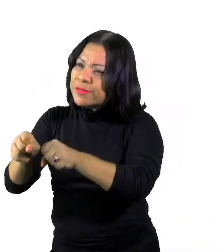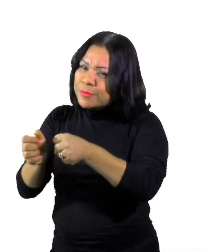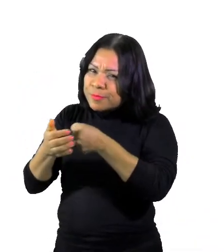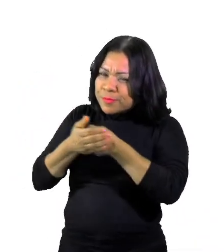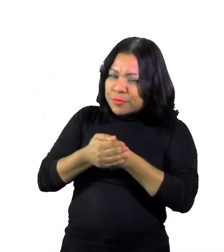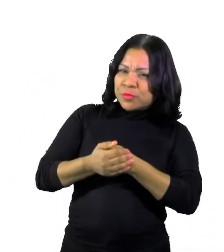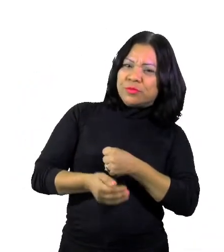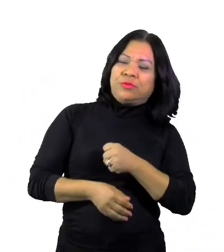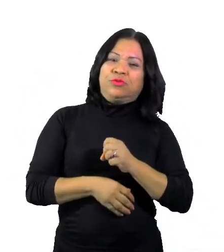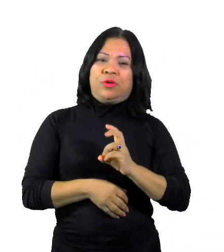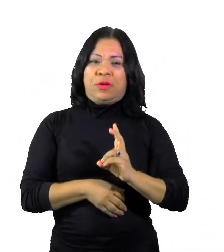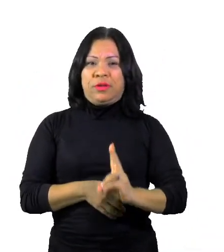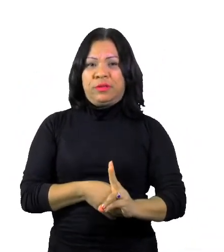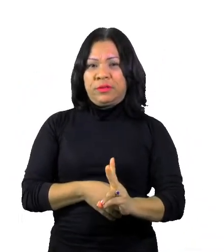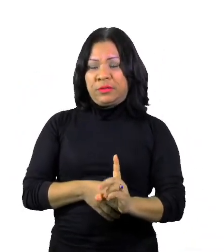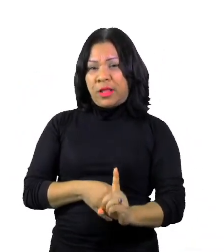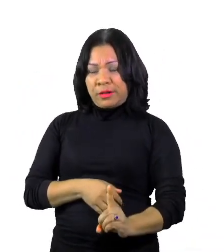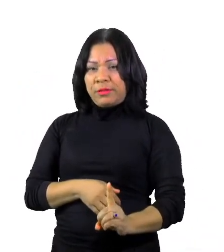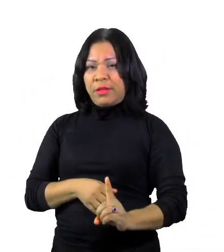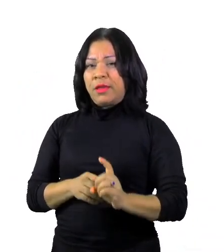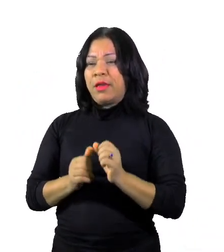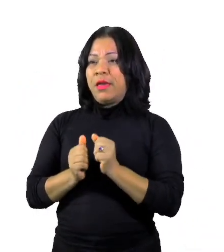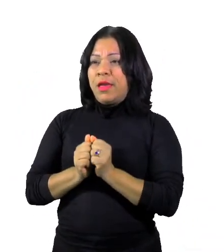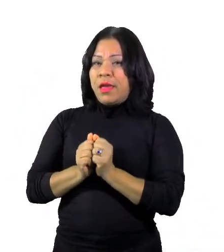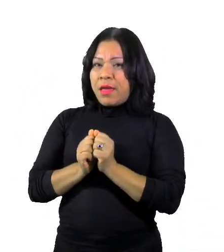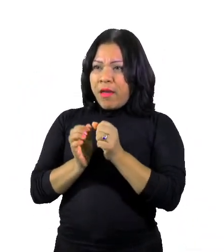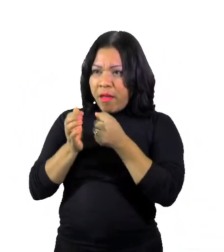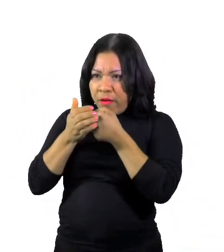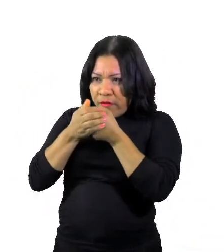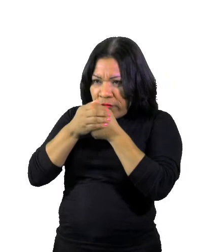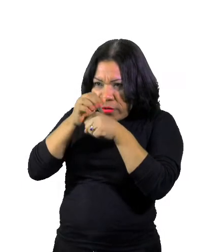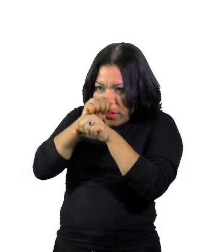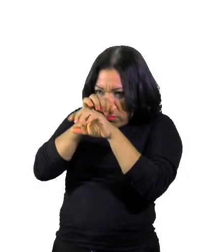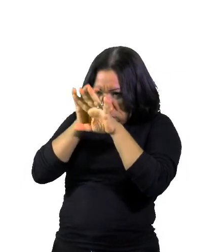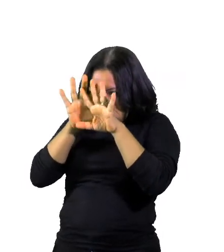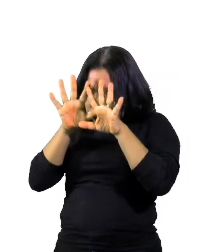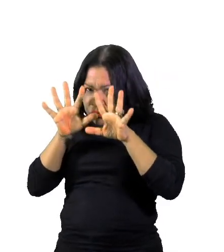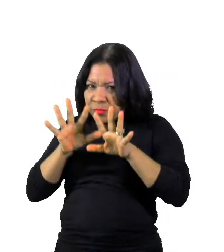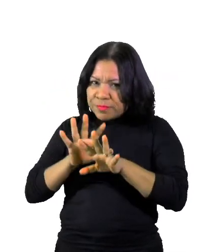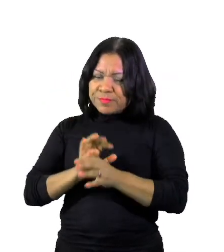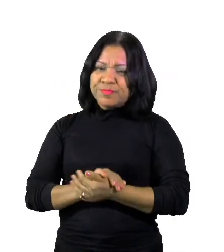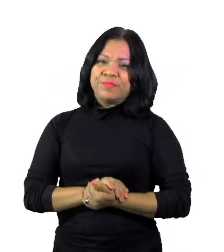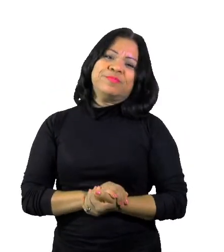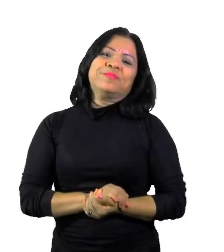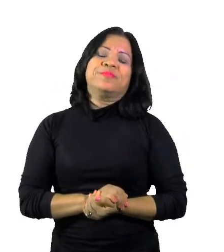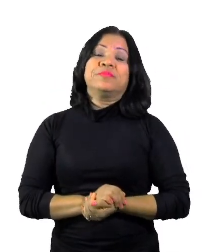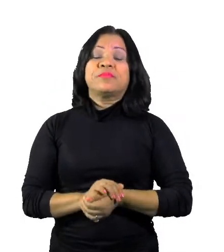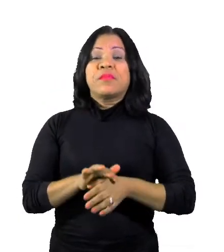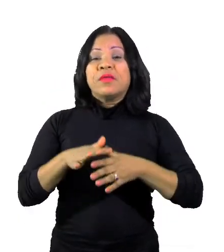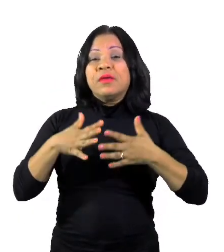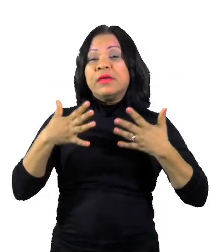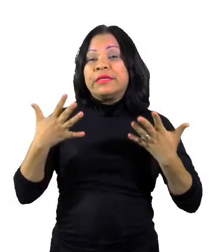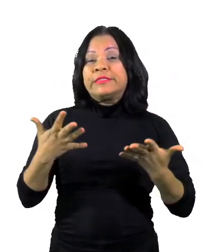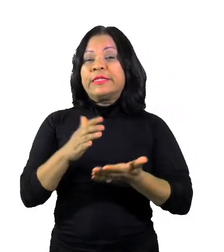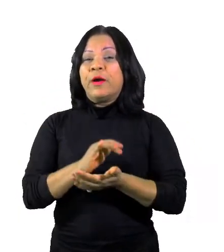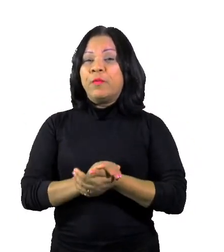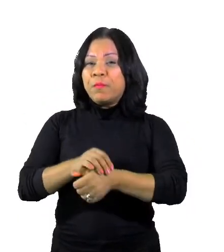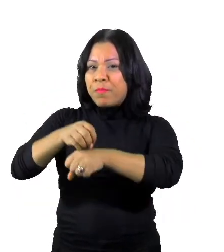invisível. Aí a gente faz aquela vai usar aquela dica que eu